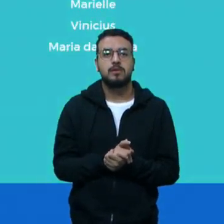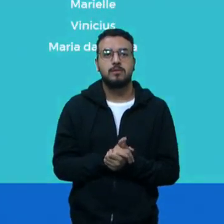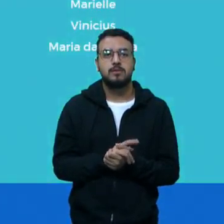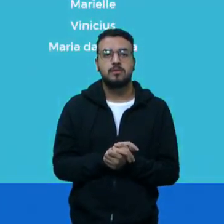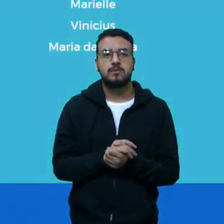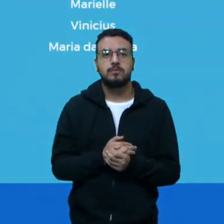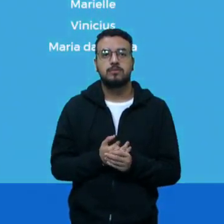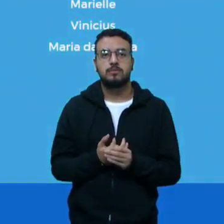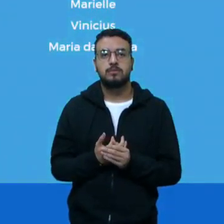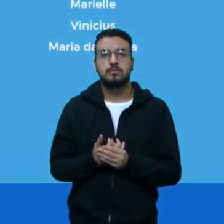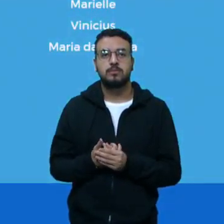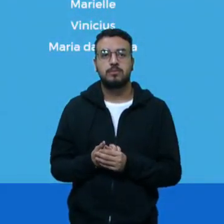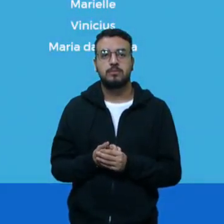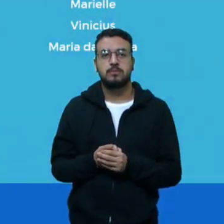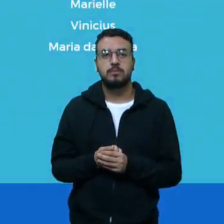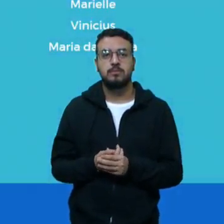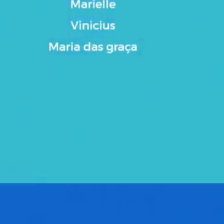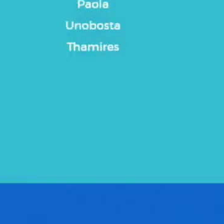Federal.